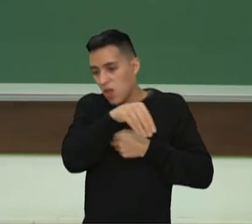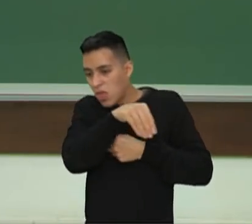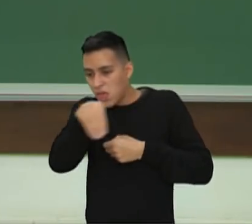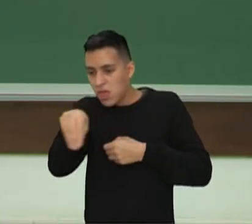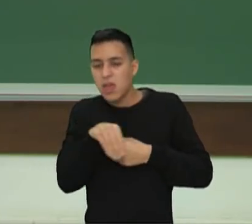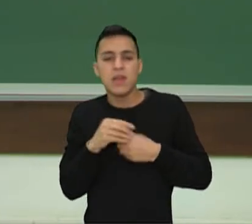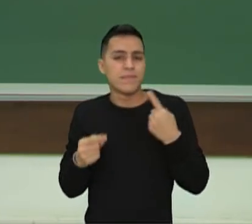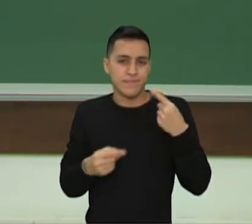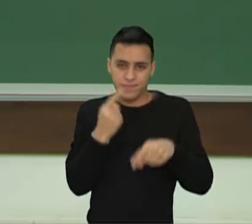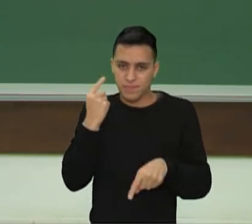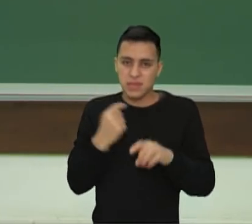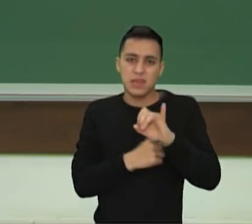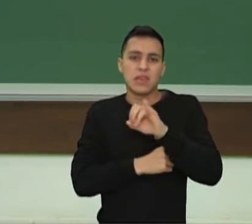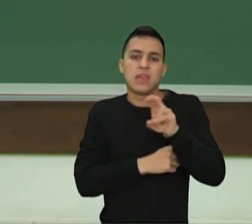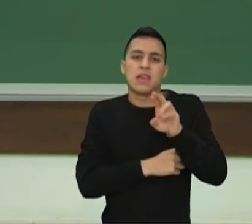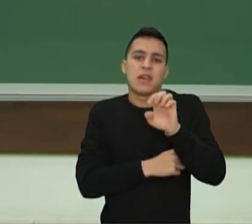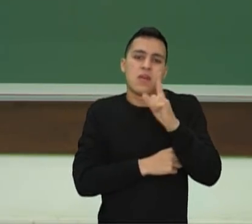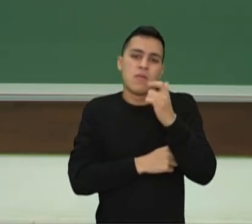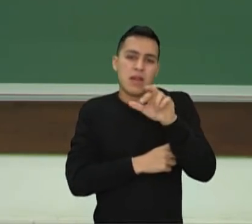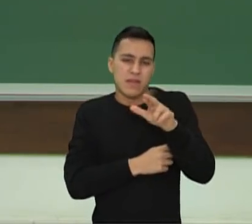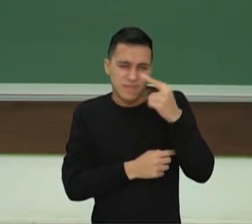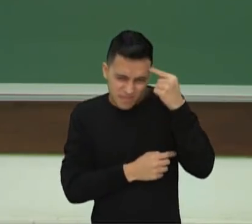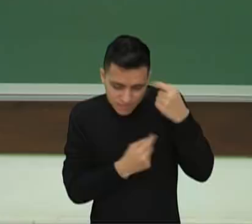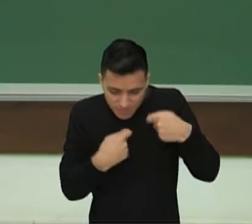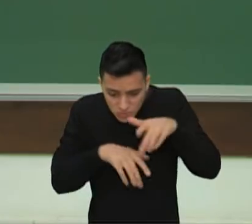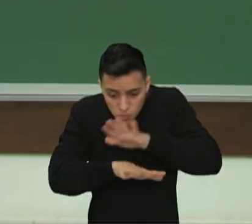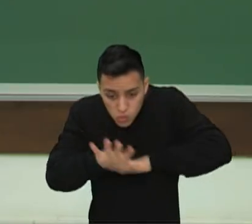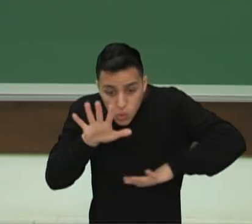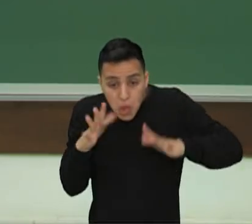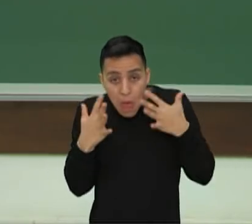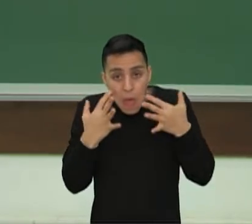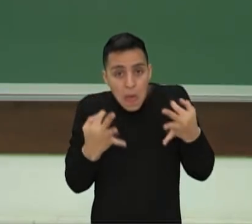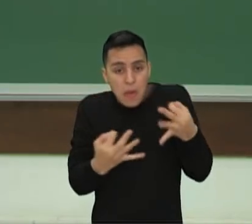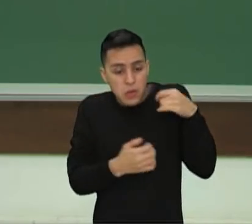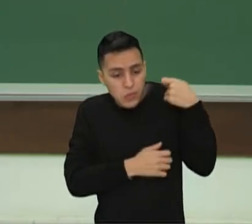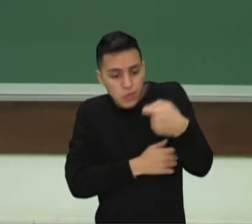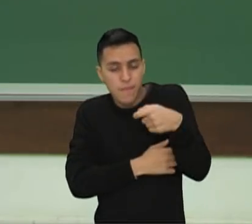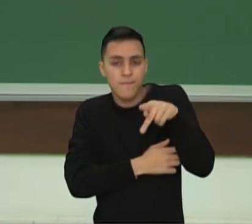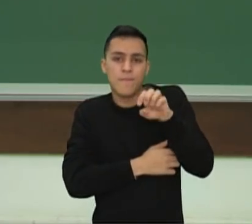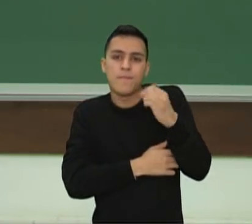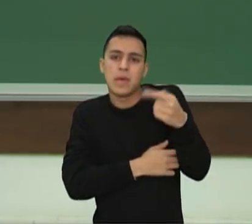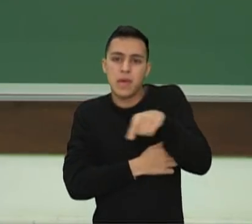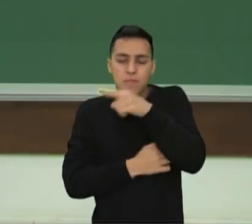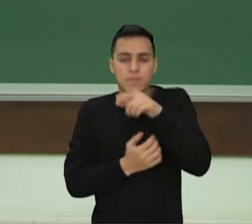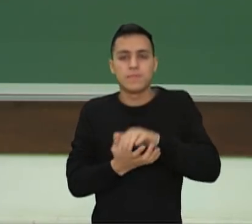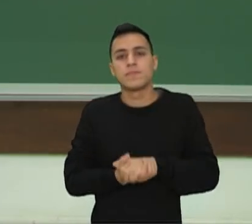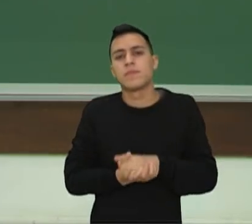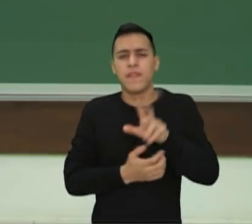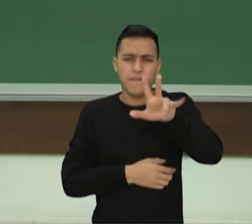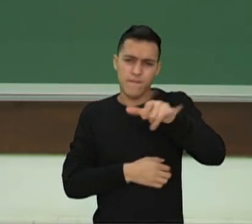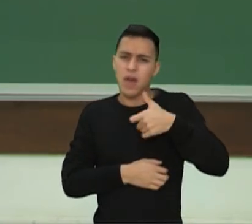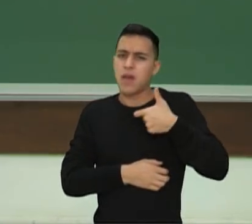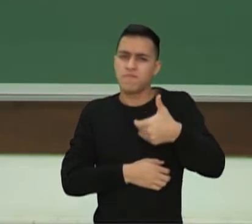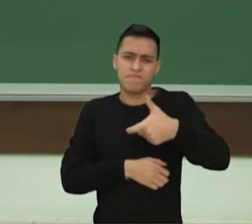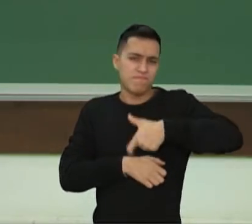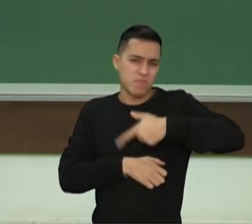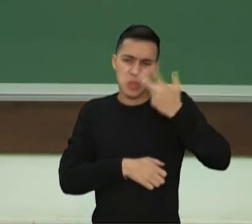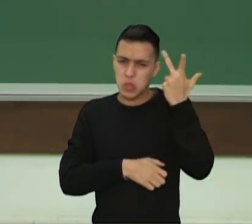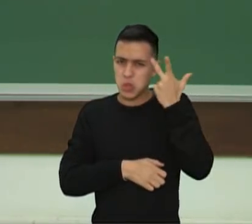lateral, jogadas regulares. Então, tem que cuidar muito com o peão. Vai chegar um momento ali que você